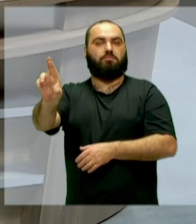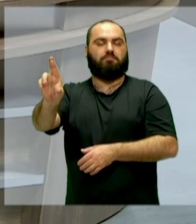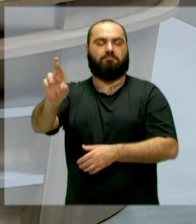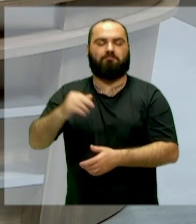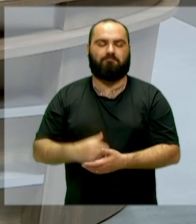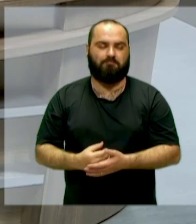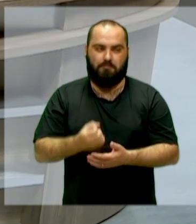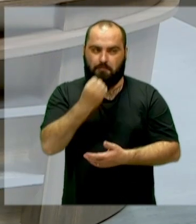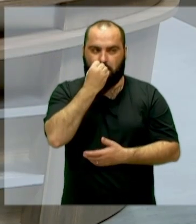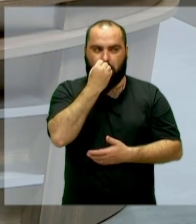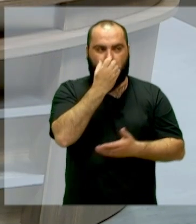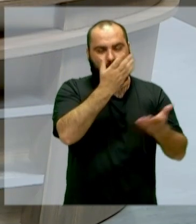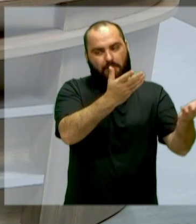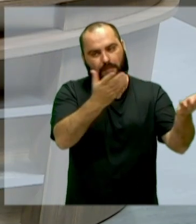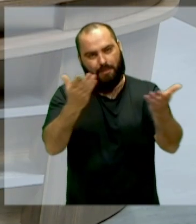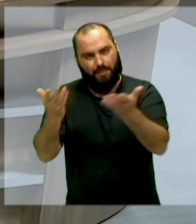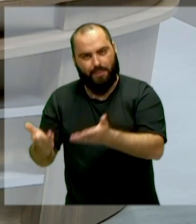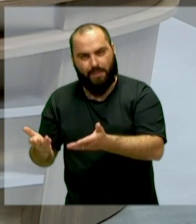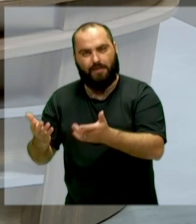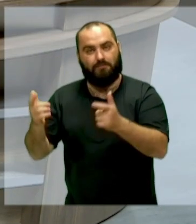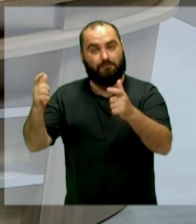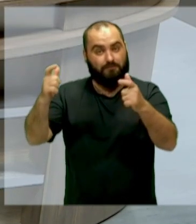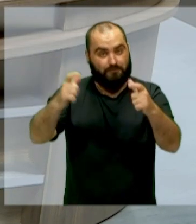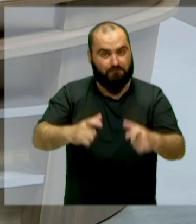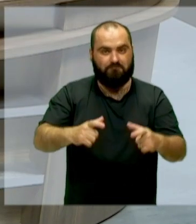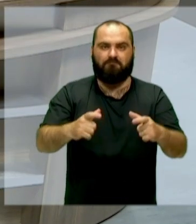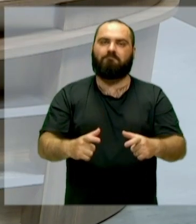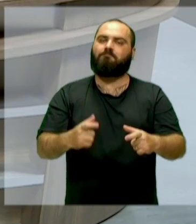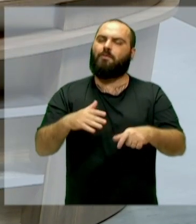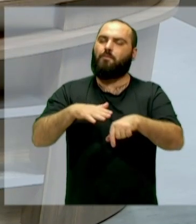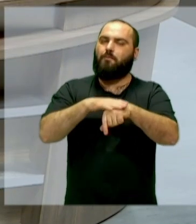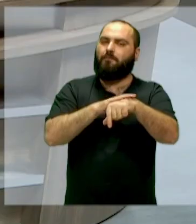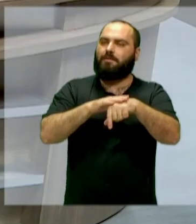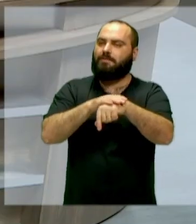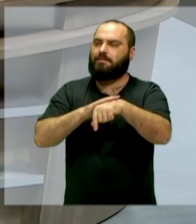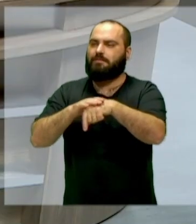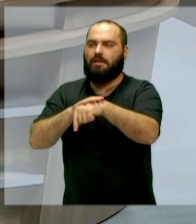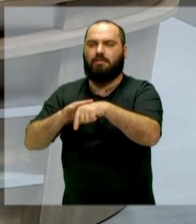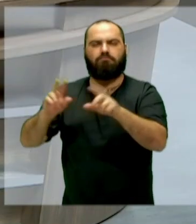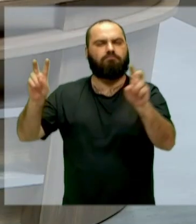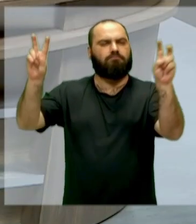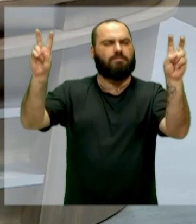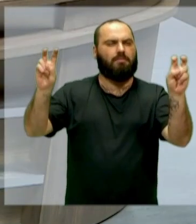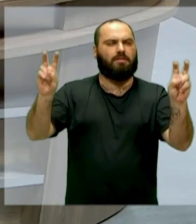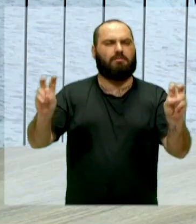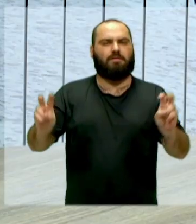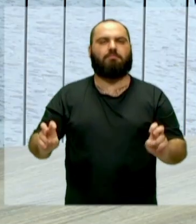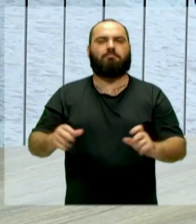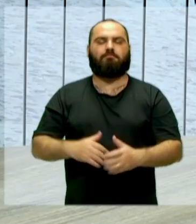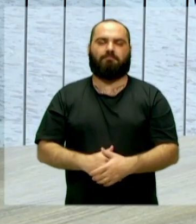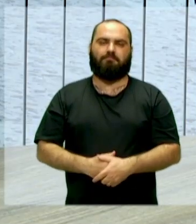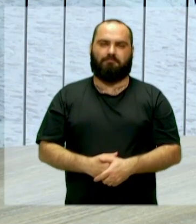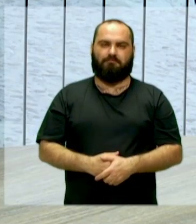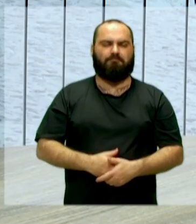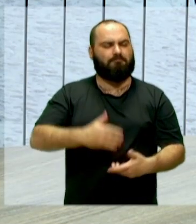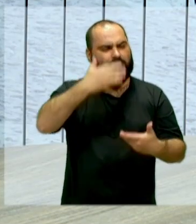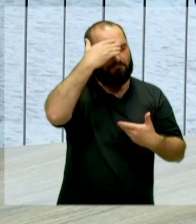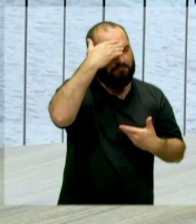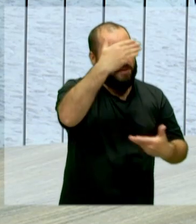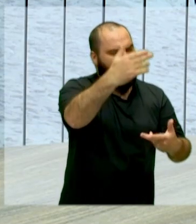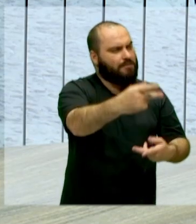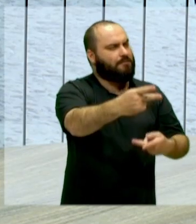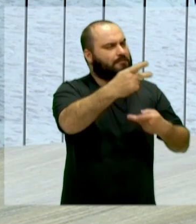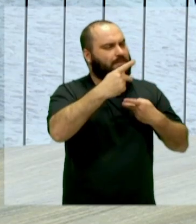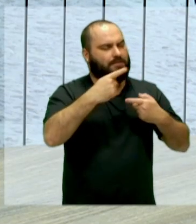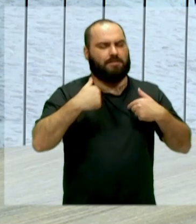bem-vindo aqui ao nosso estúdio para conversar com a gente sobre esse tema tão importante muito obrigado pelo convite eliz É uma honra poder